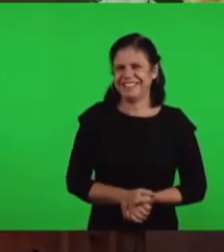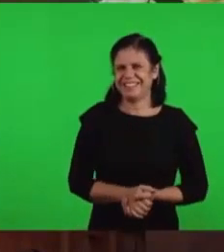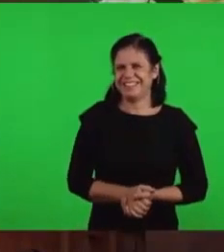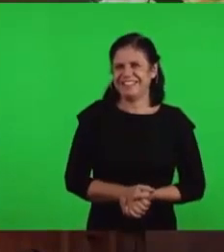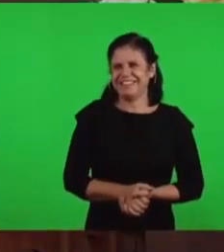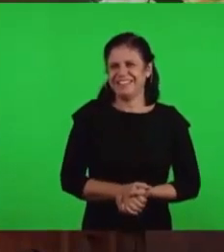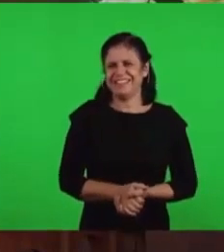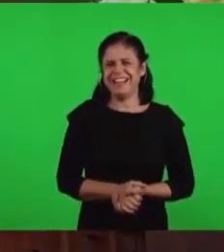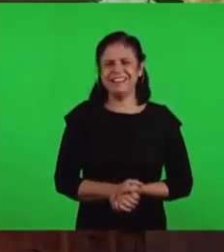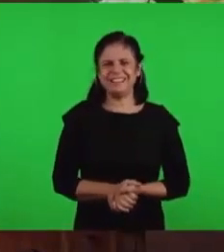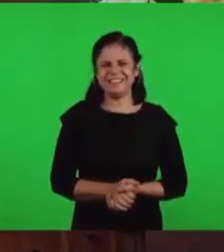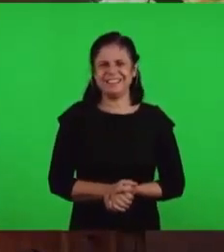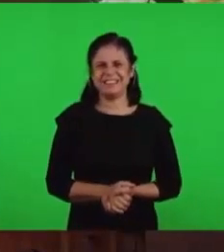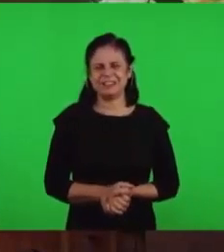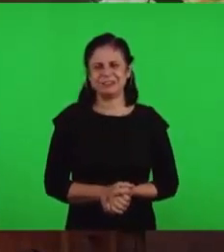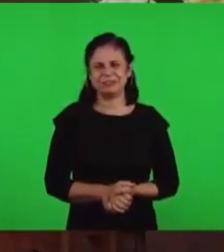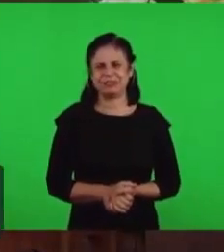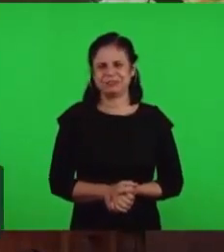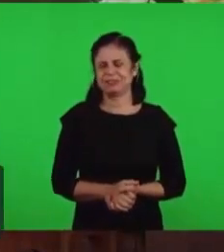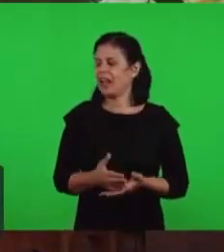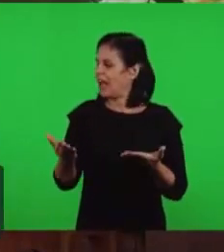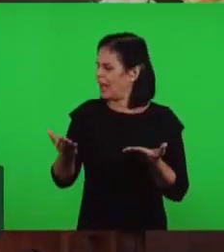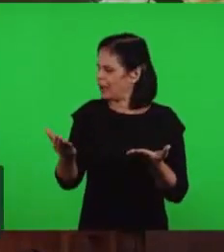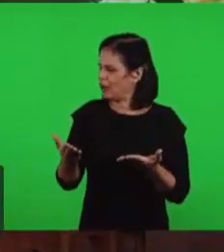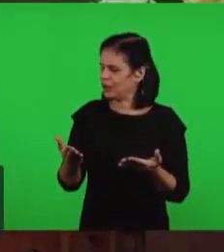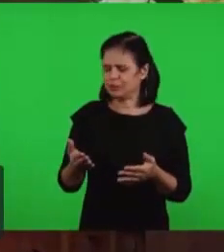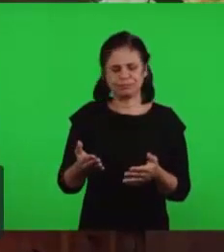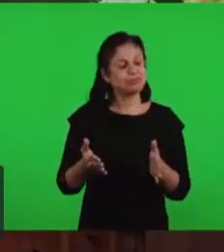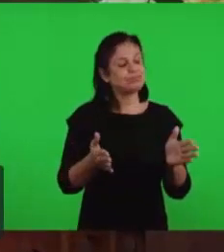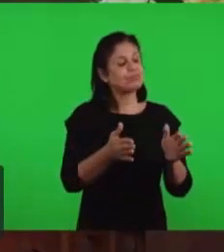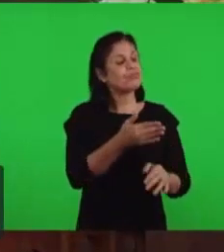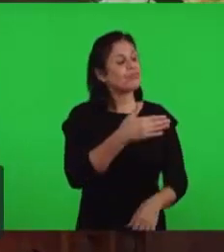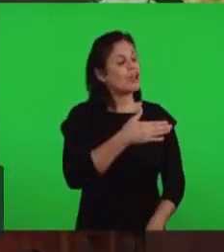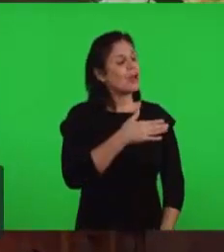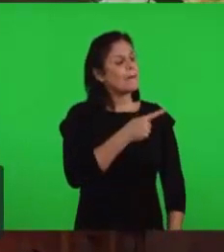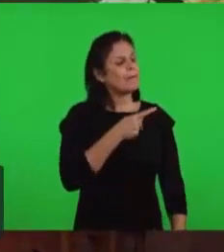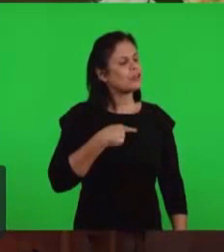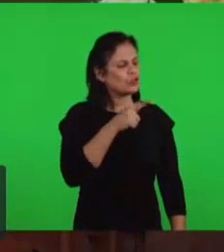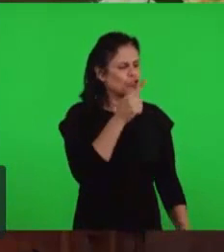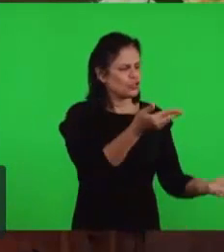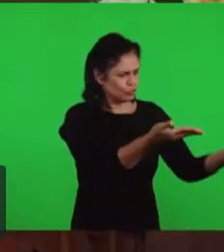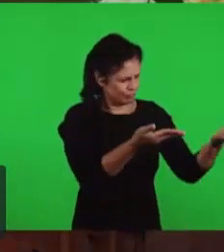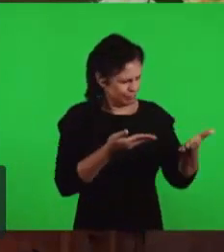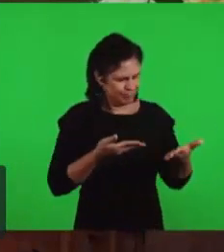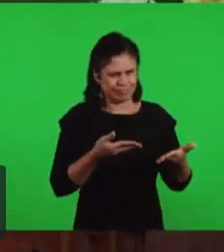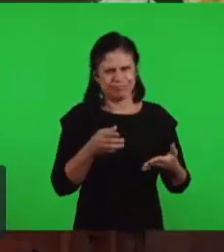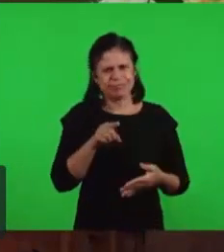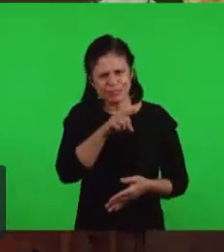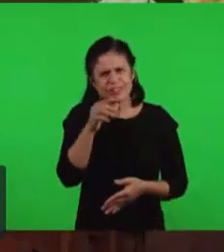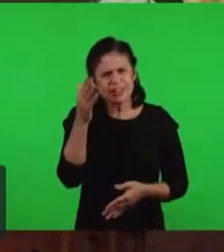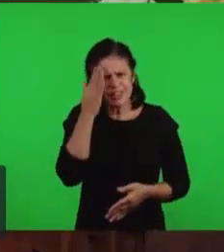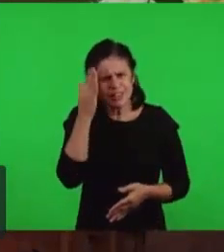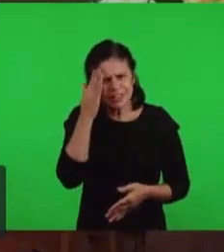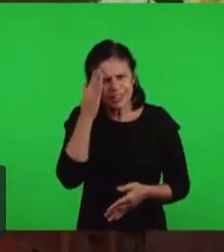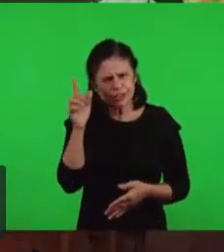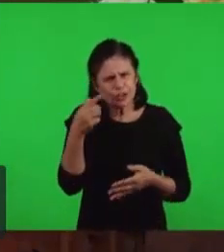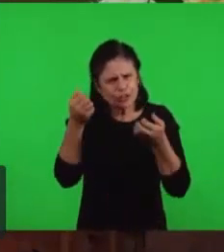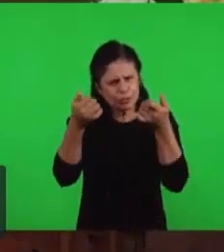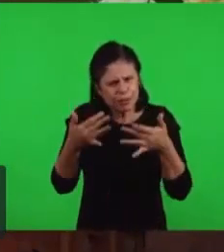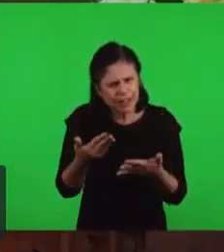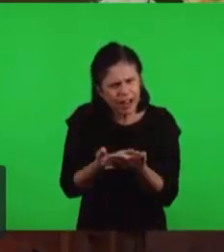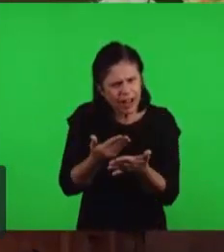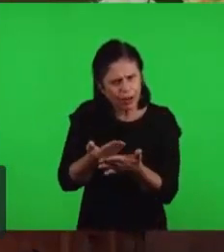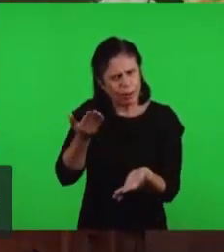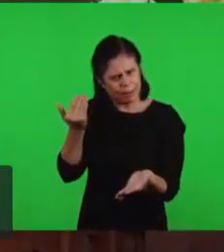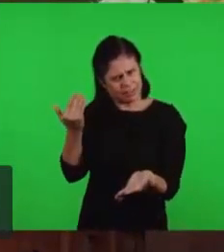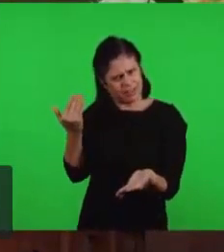esperando em Deus essas coisas vou passar a palavra Pastor Gilson e os irmãos estão vendo nós estamos falando da aula passada